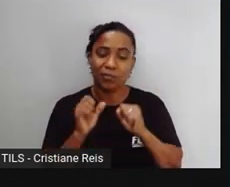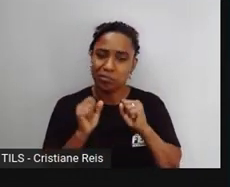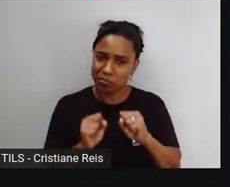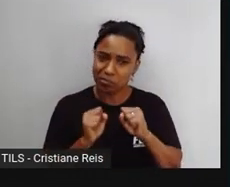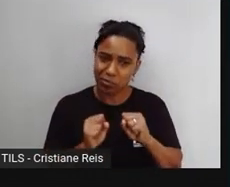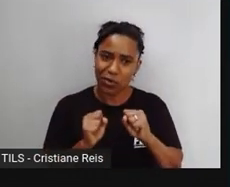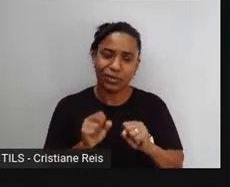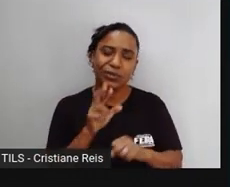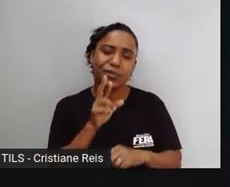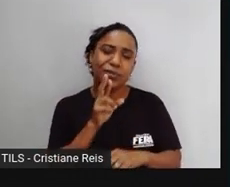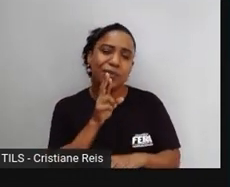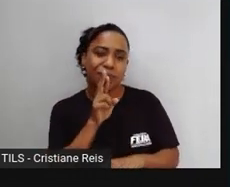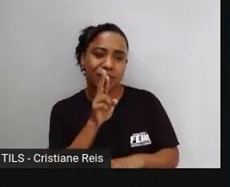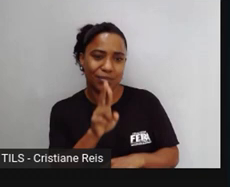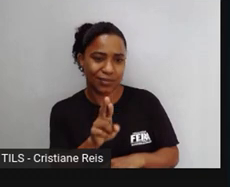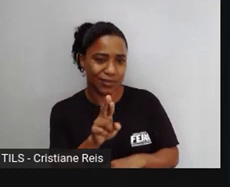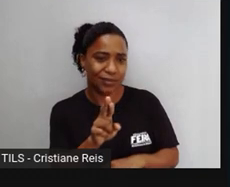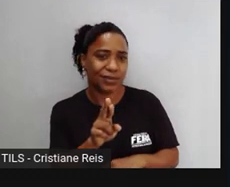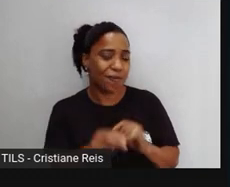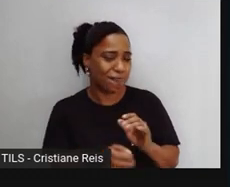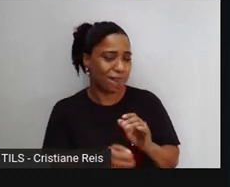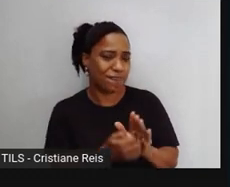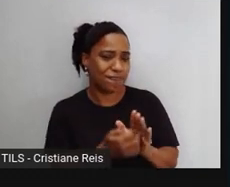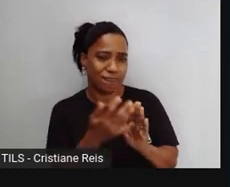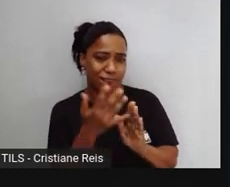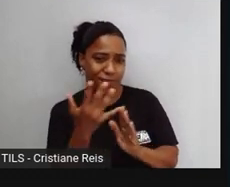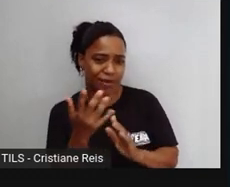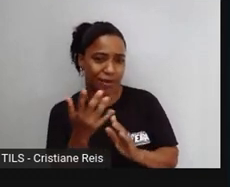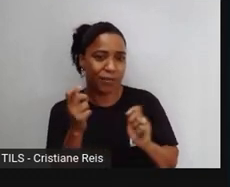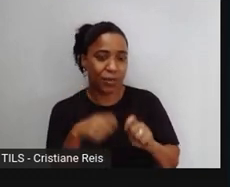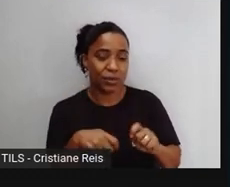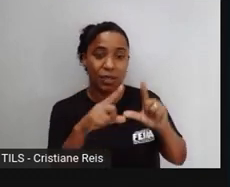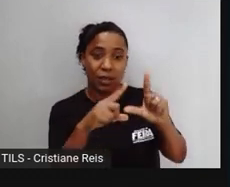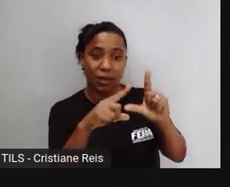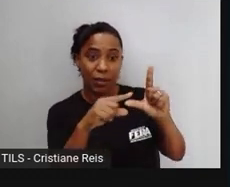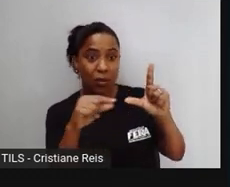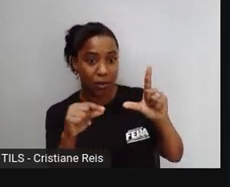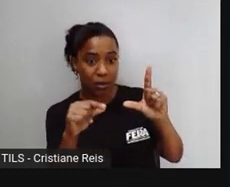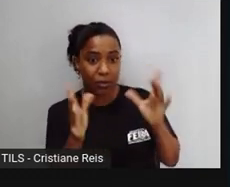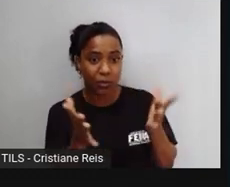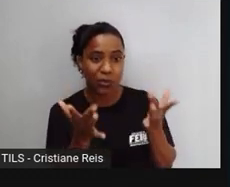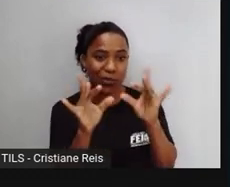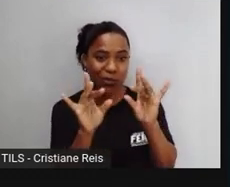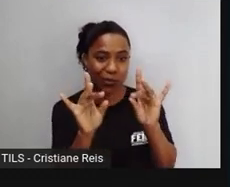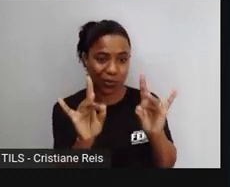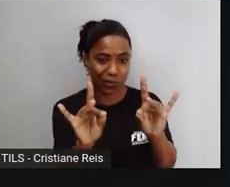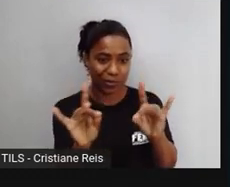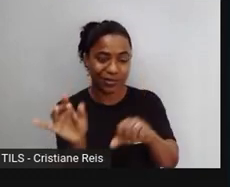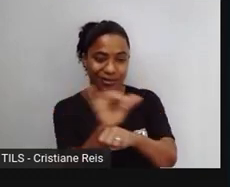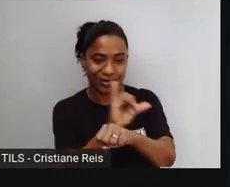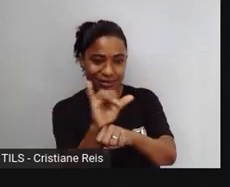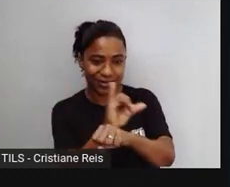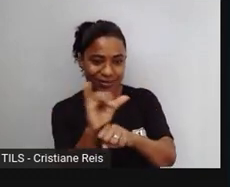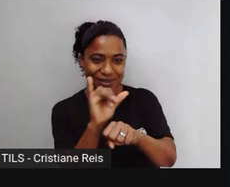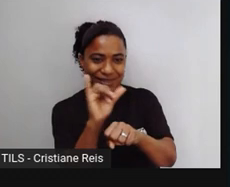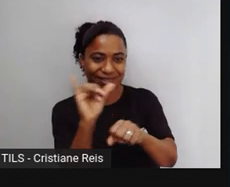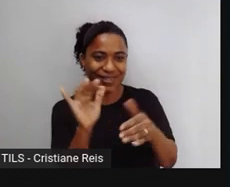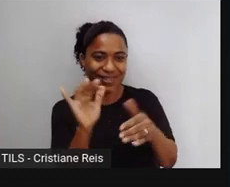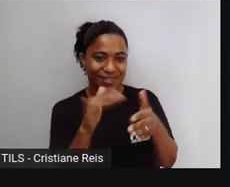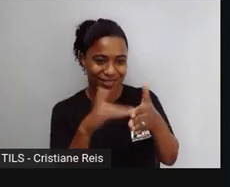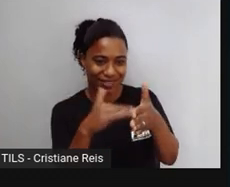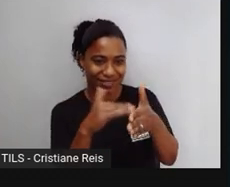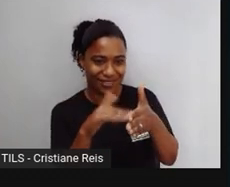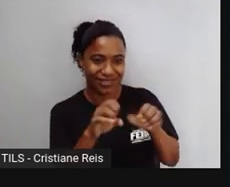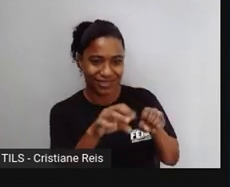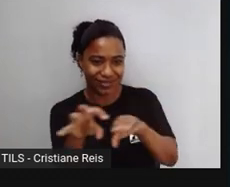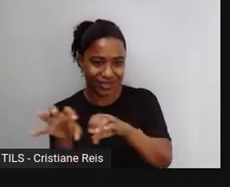para a aprendizagem. E o link estará sempre disponível no canal da Seduc no YouTube. Parts of the house,